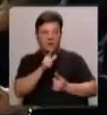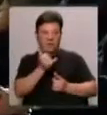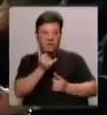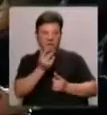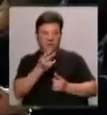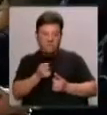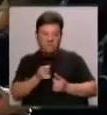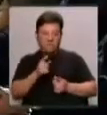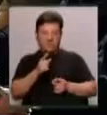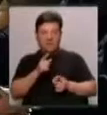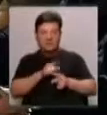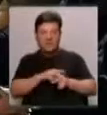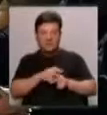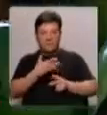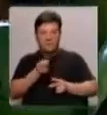avançar